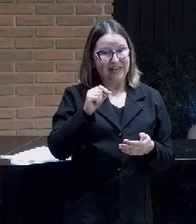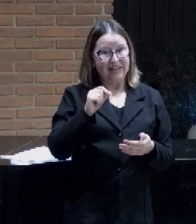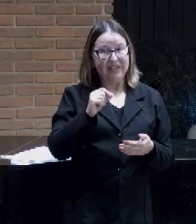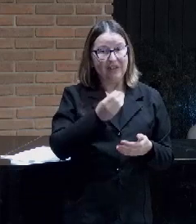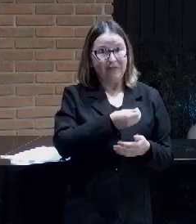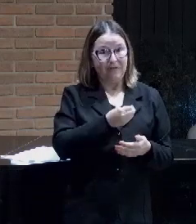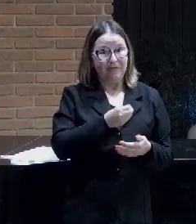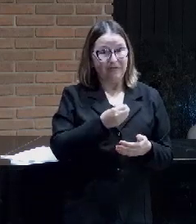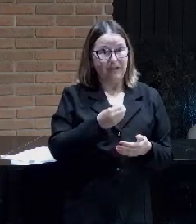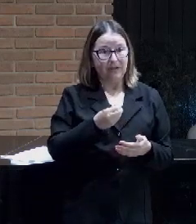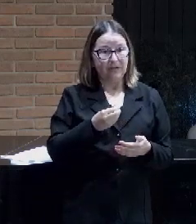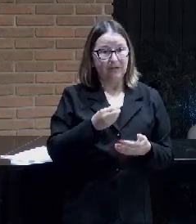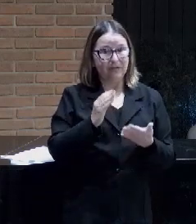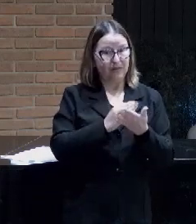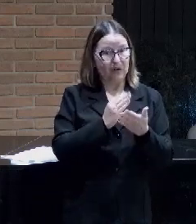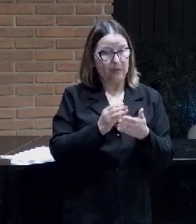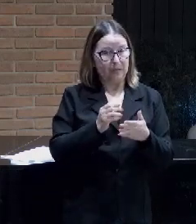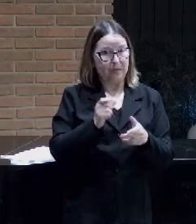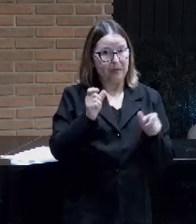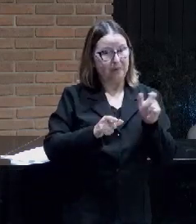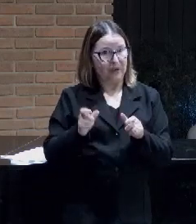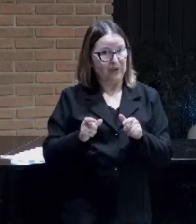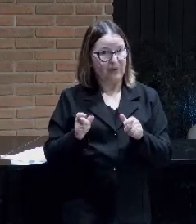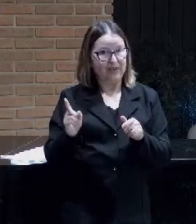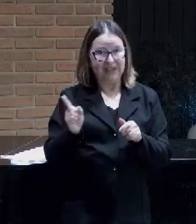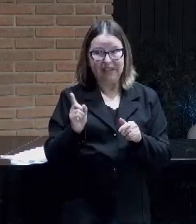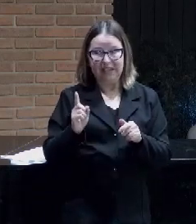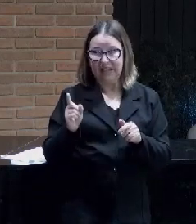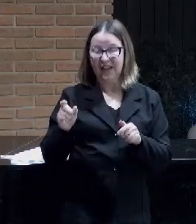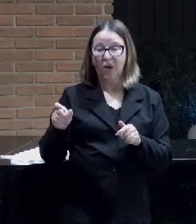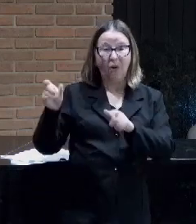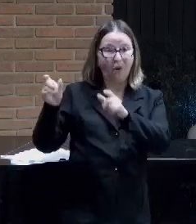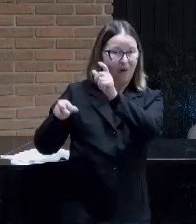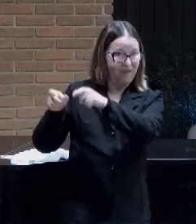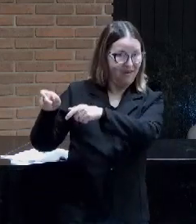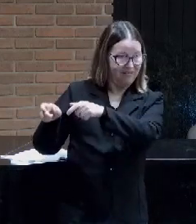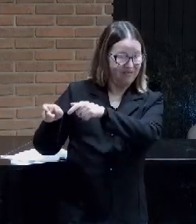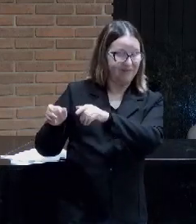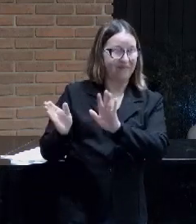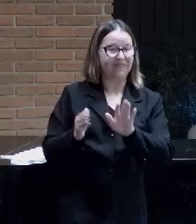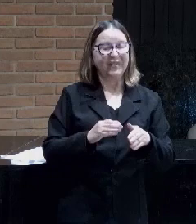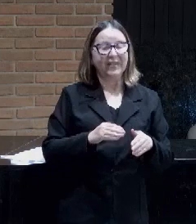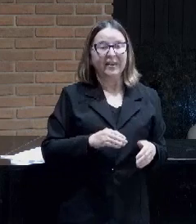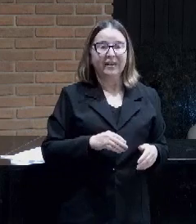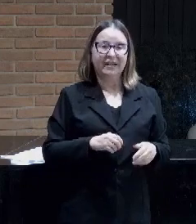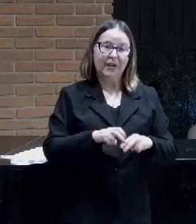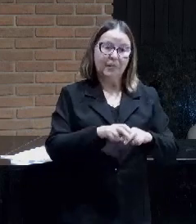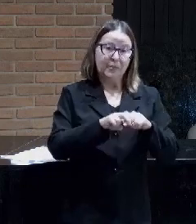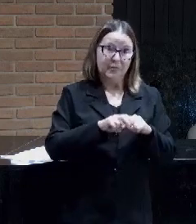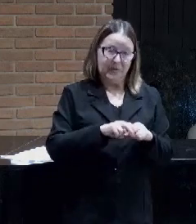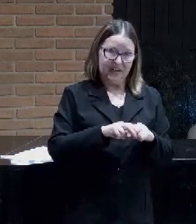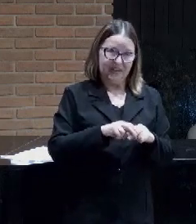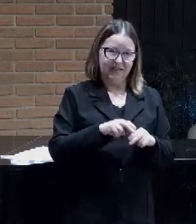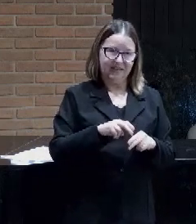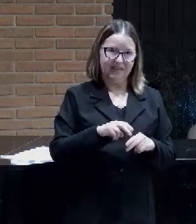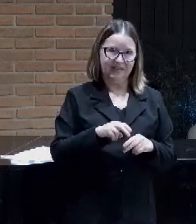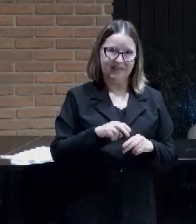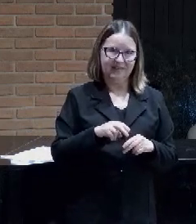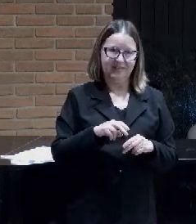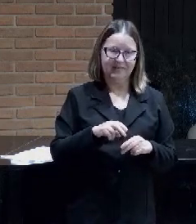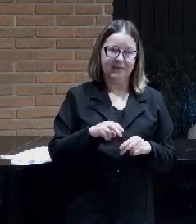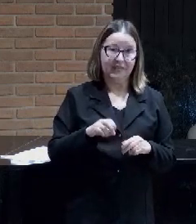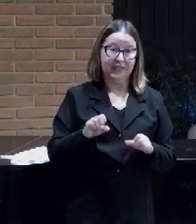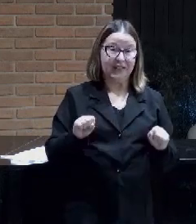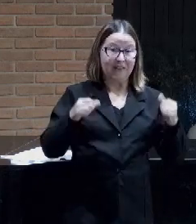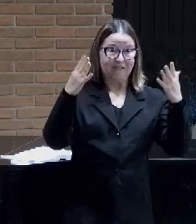para você e essas pessoas não sejam tão importantes para você. É por isso que quando você faz sua festa de aniversário, é por isso que quando você faz sua festa de casamento,